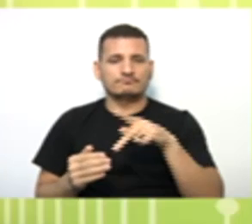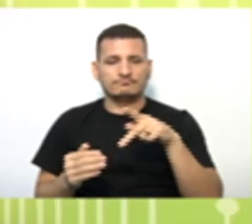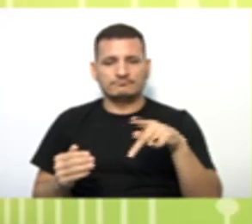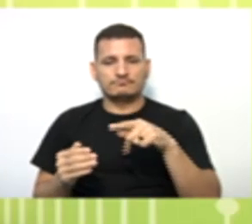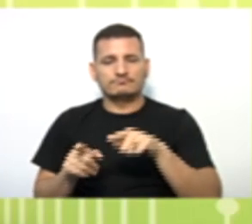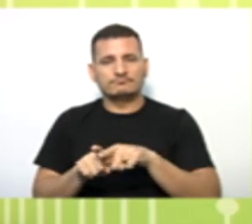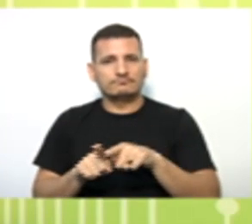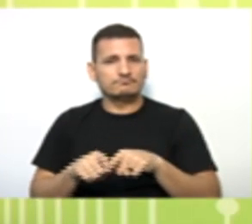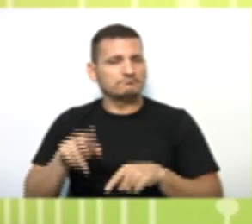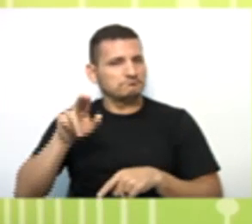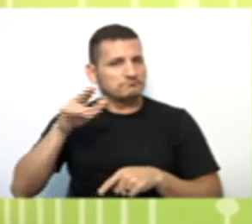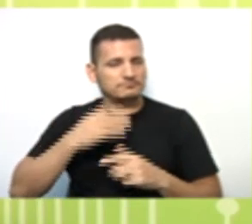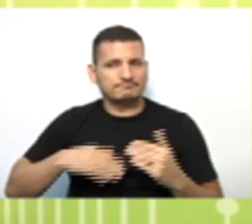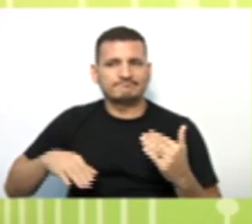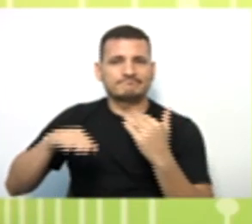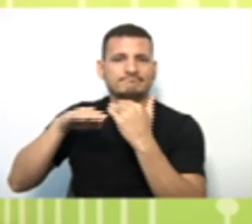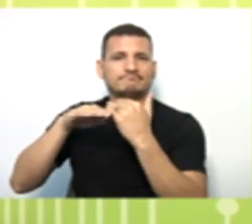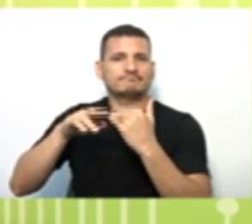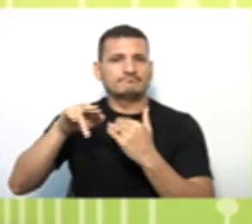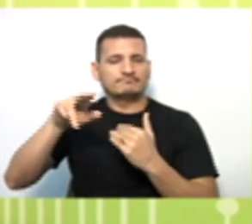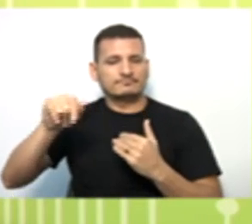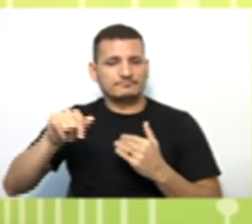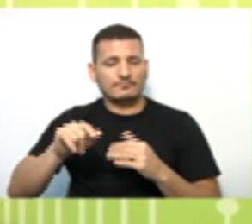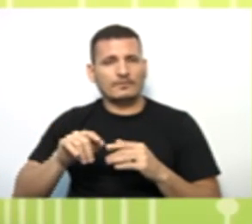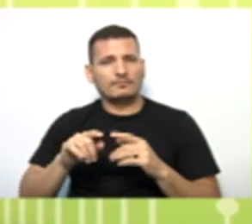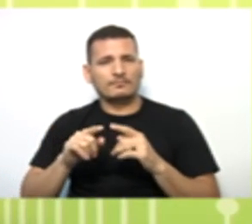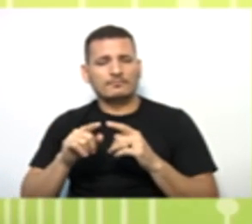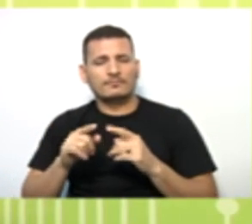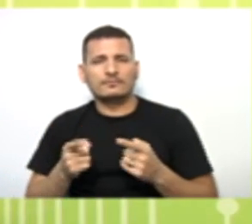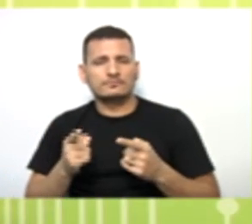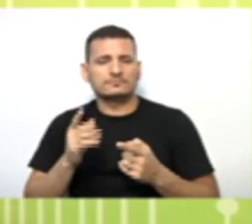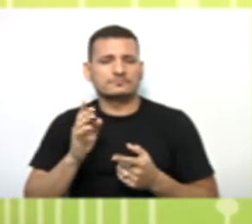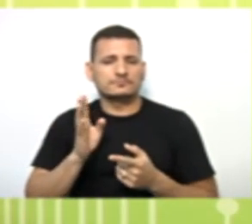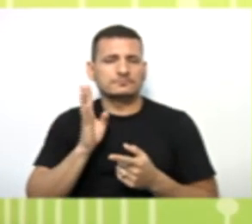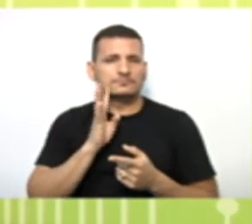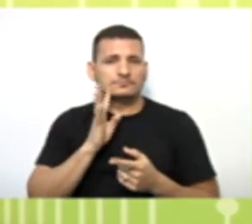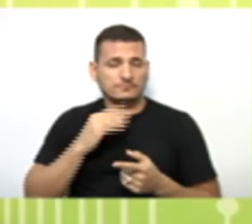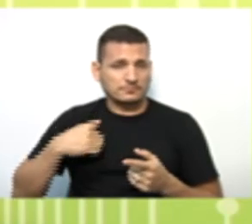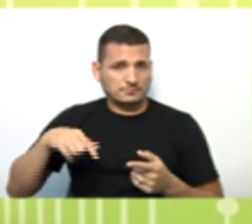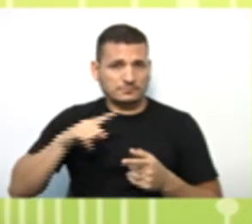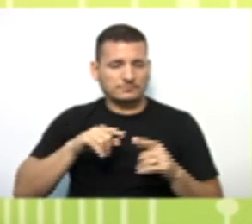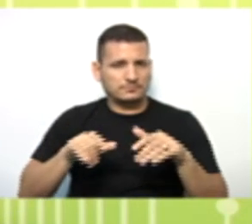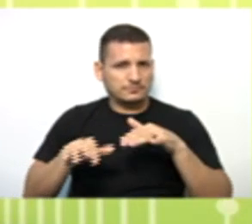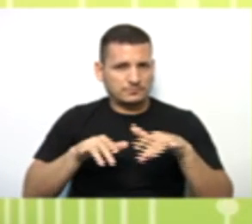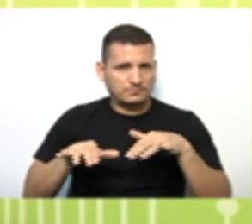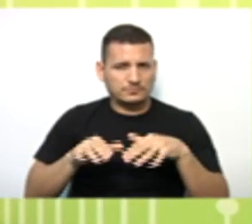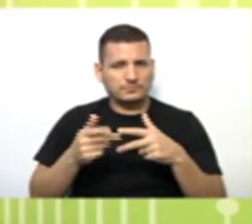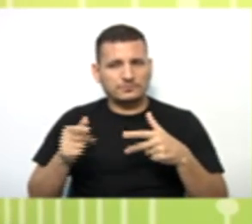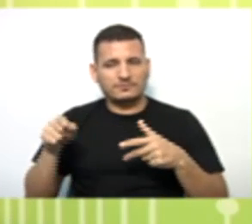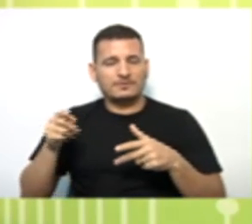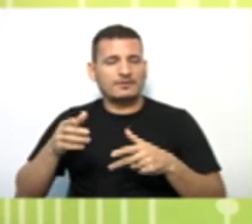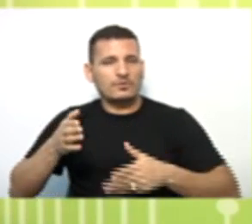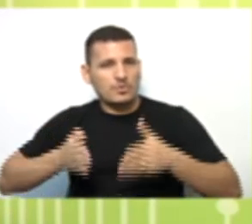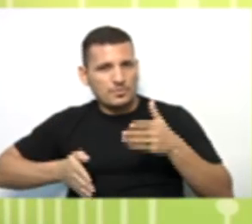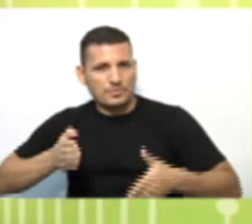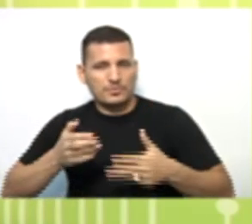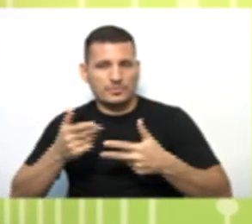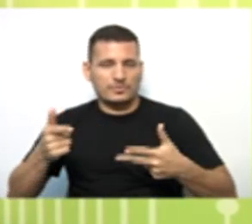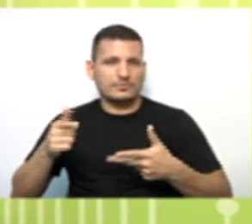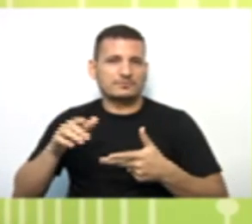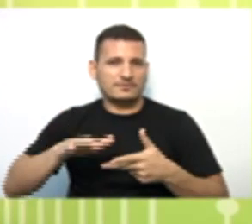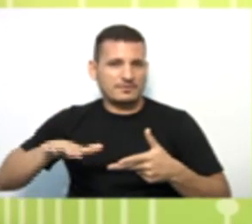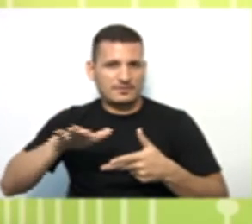que talvez nunca chegue ao nosso nível, só que o bacana de a gente programar algo relacionado à inteligência artificial, algo relacionado